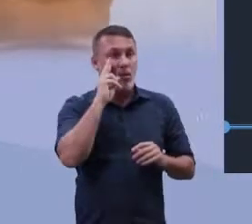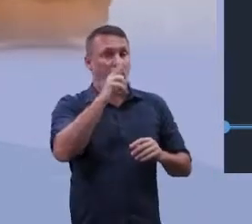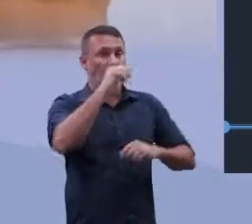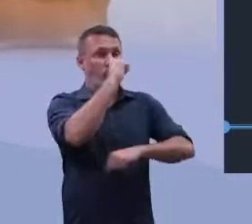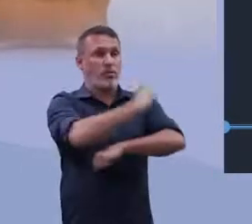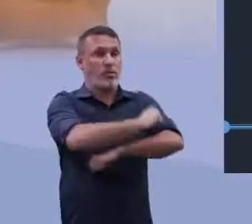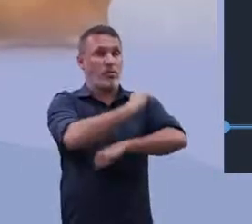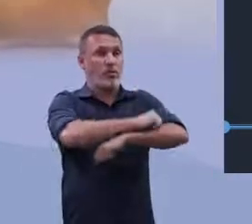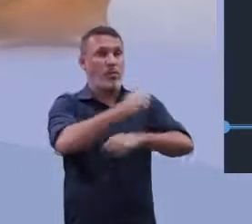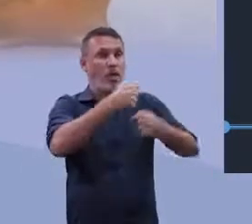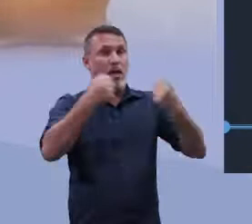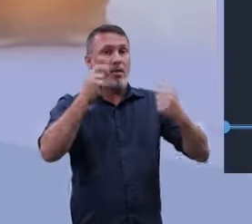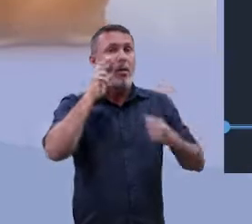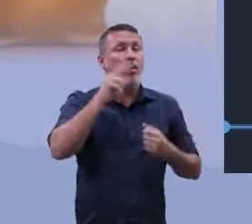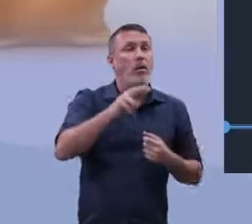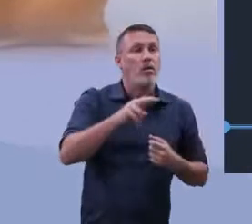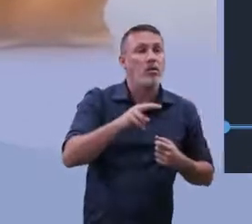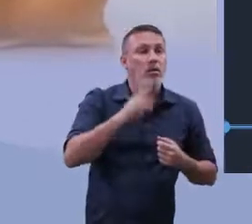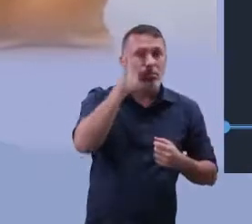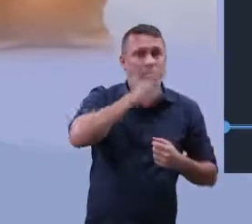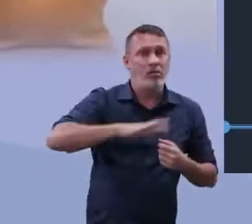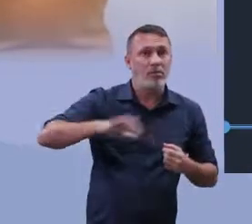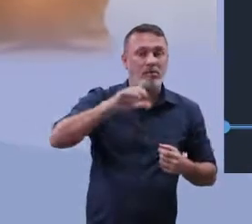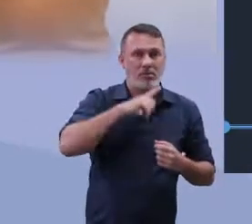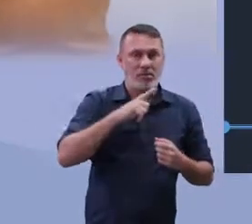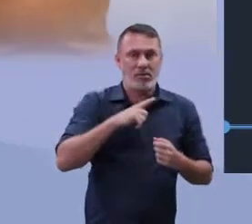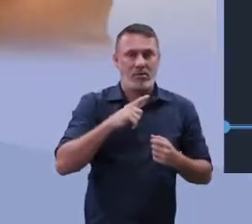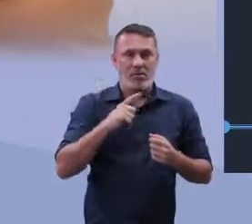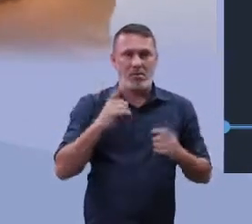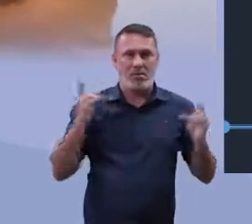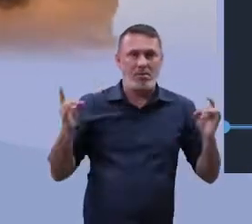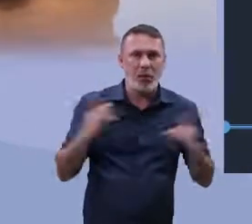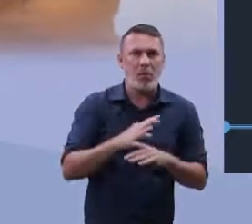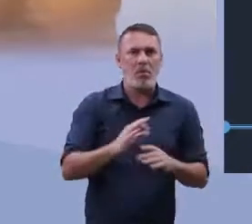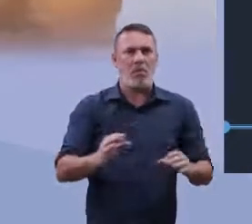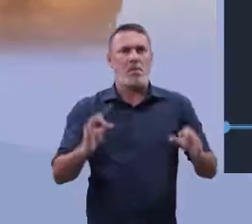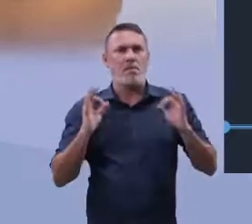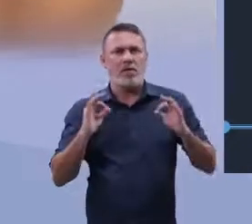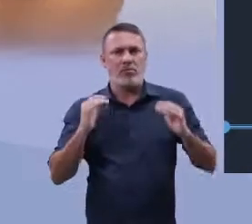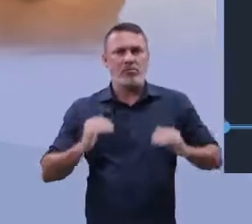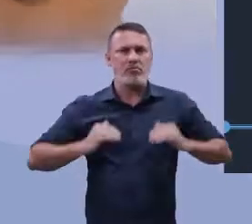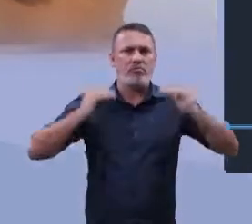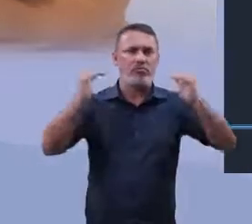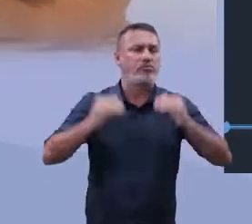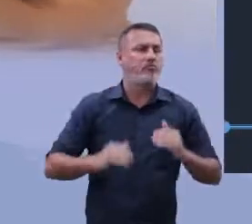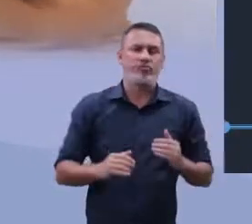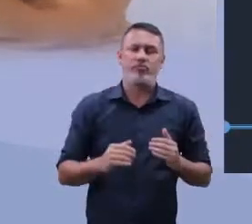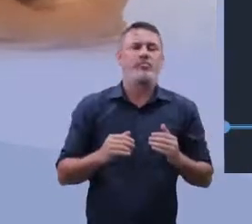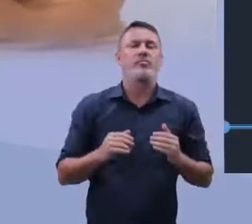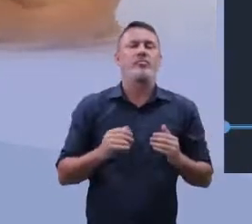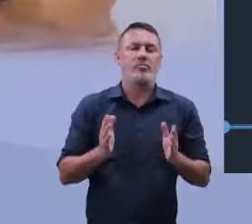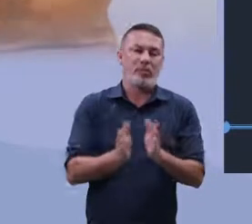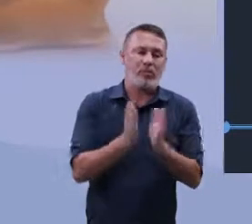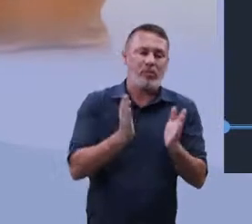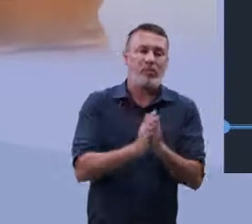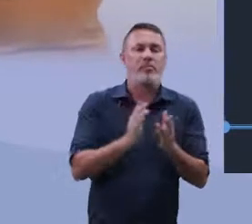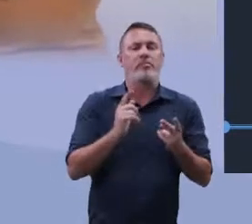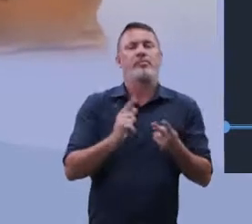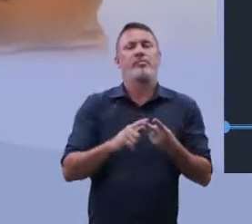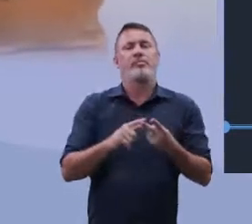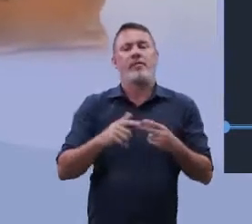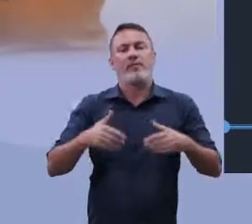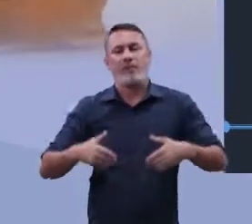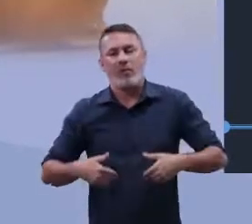sua janela, vai perceber. Infelizmente, um Brasil que tem pessoas com fome, Brasil que está trabalhando com poluição, Brasil